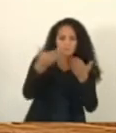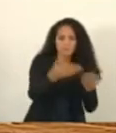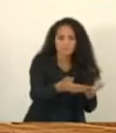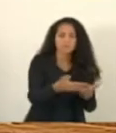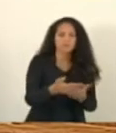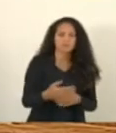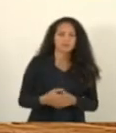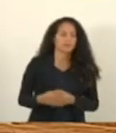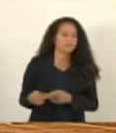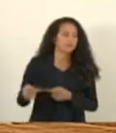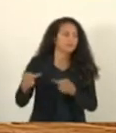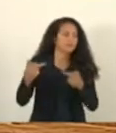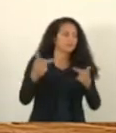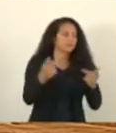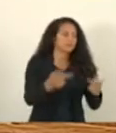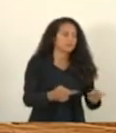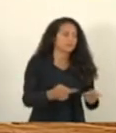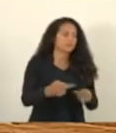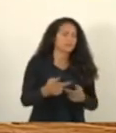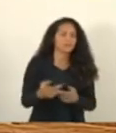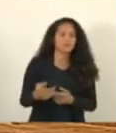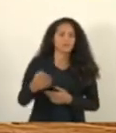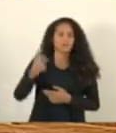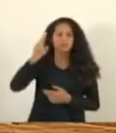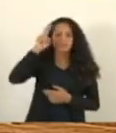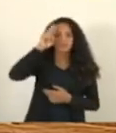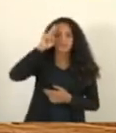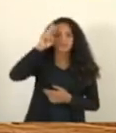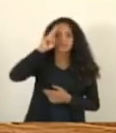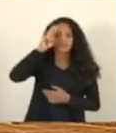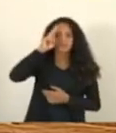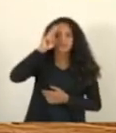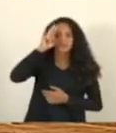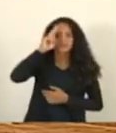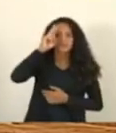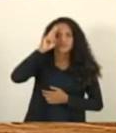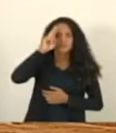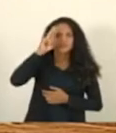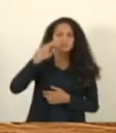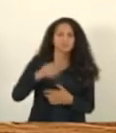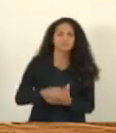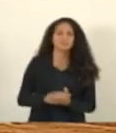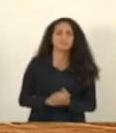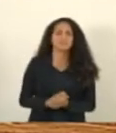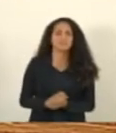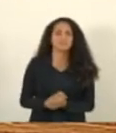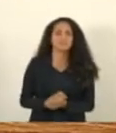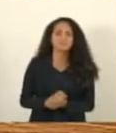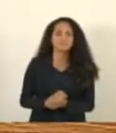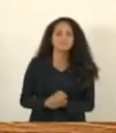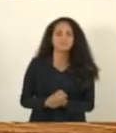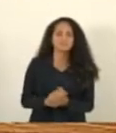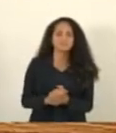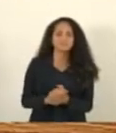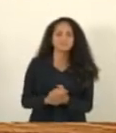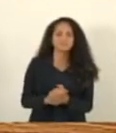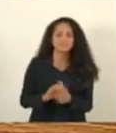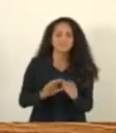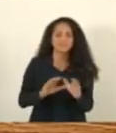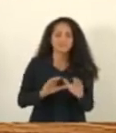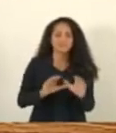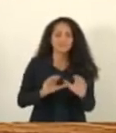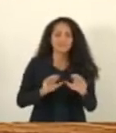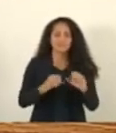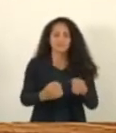segunda-feira o Centro de Inteligência da Defesa Civil, SIDEC,